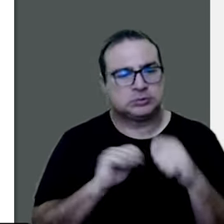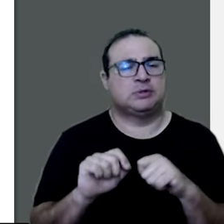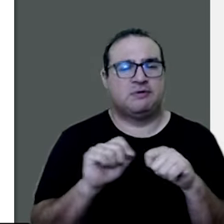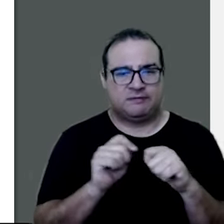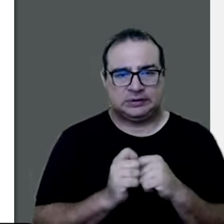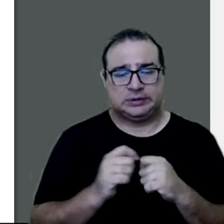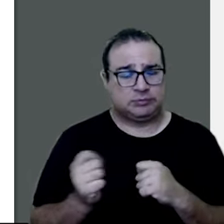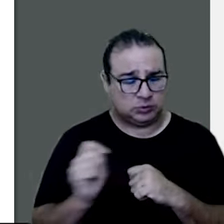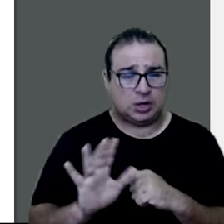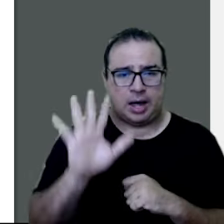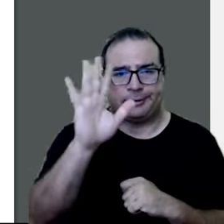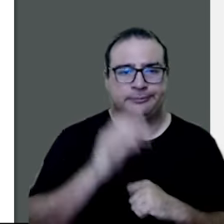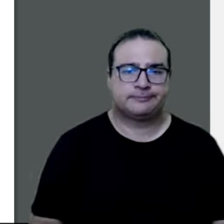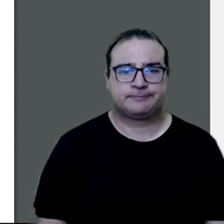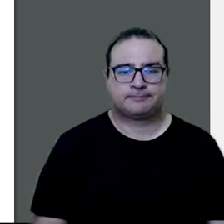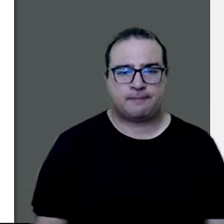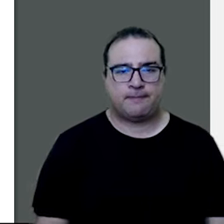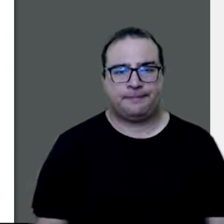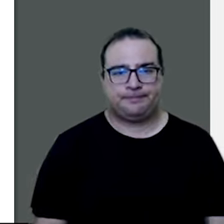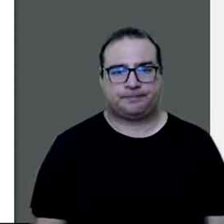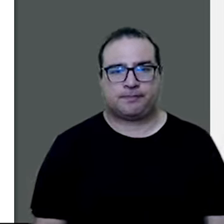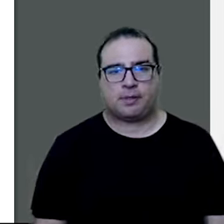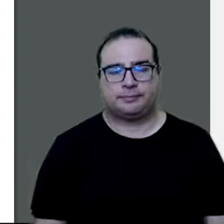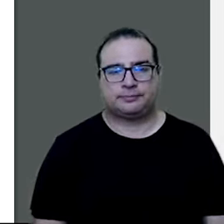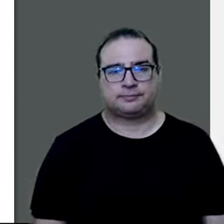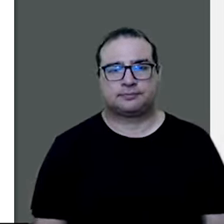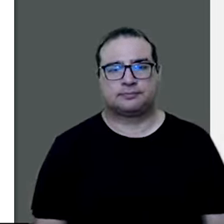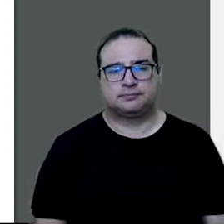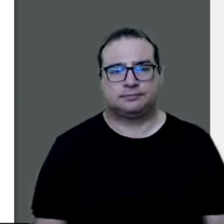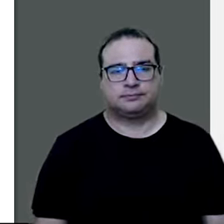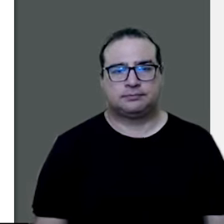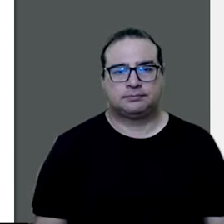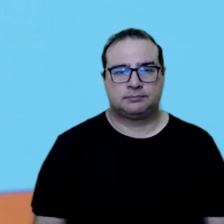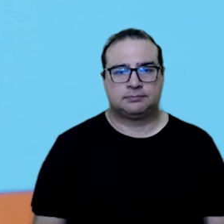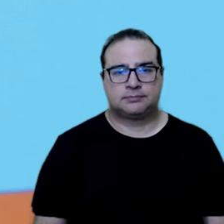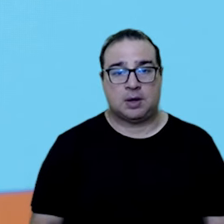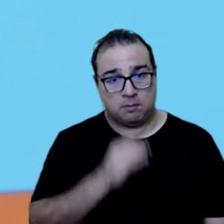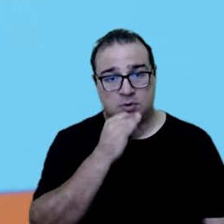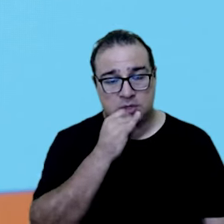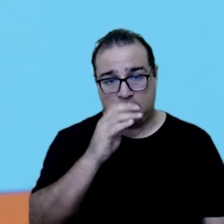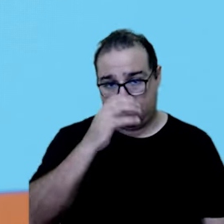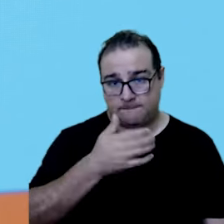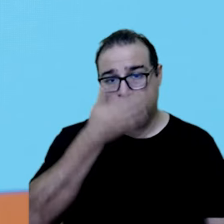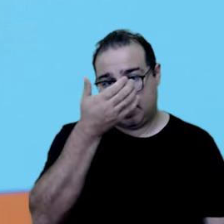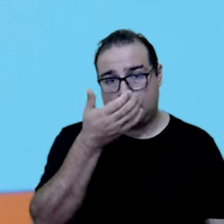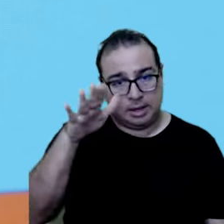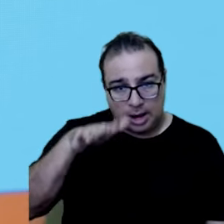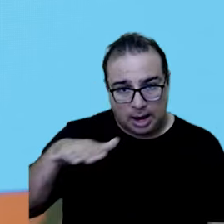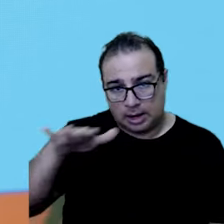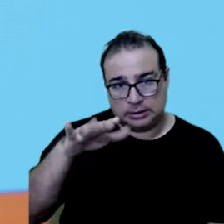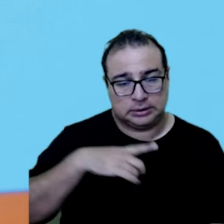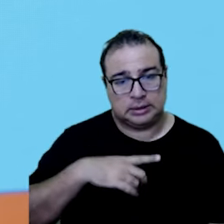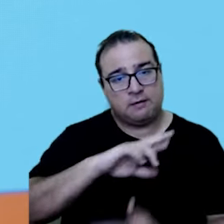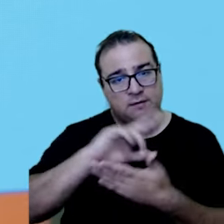investimento seria muito alto Se você pegar o o iOS né o macos lá o né